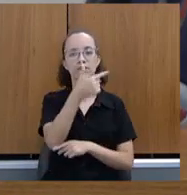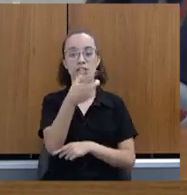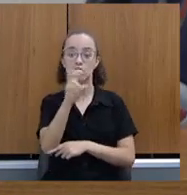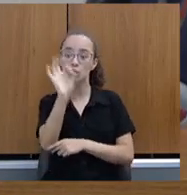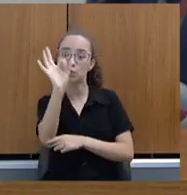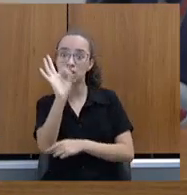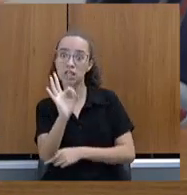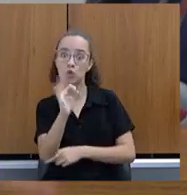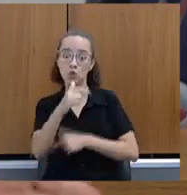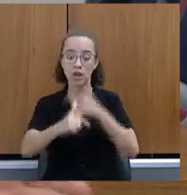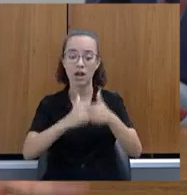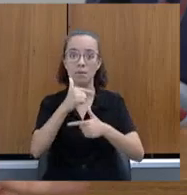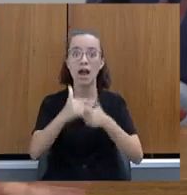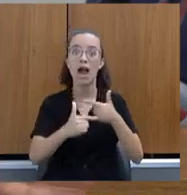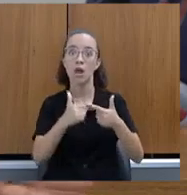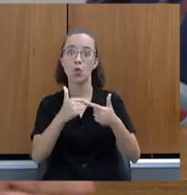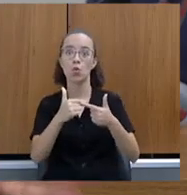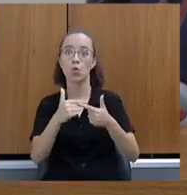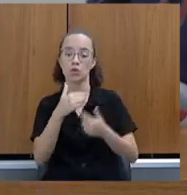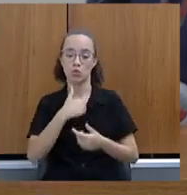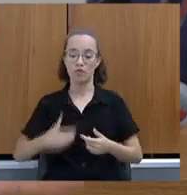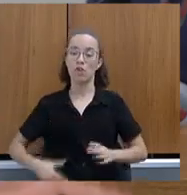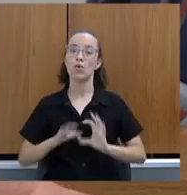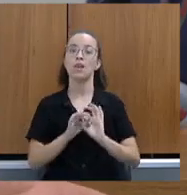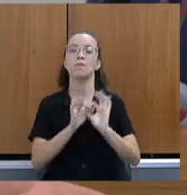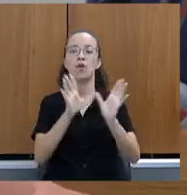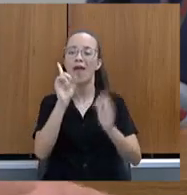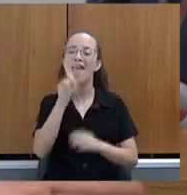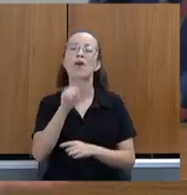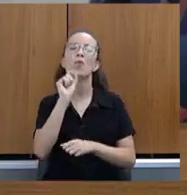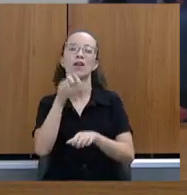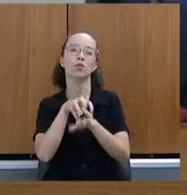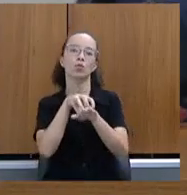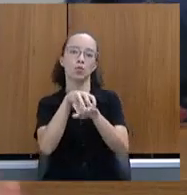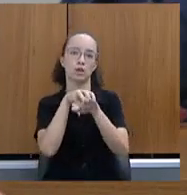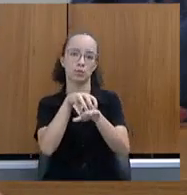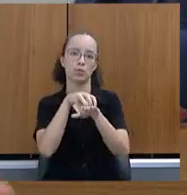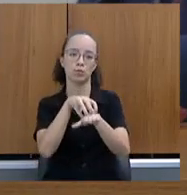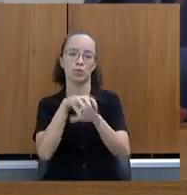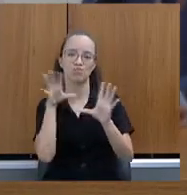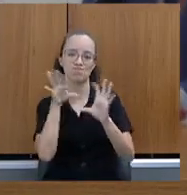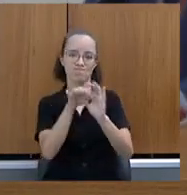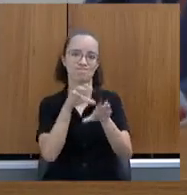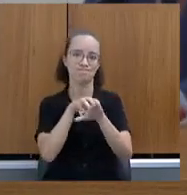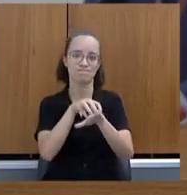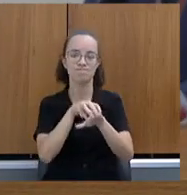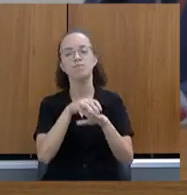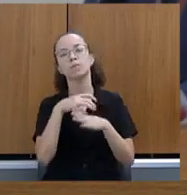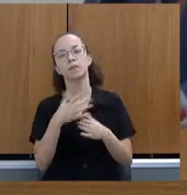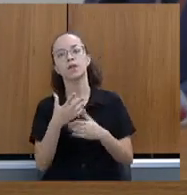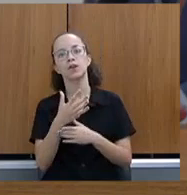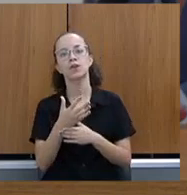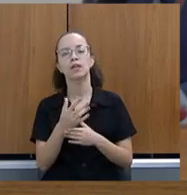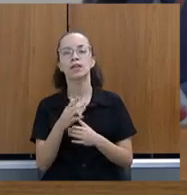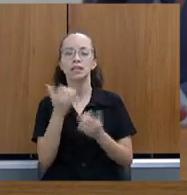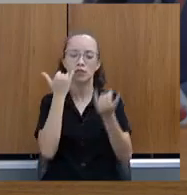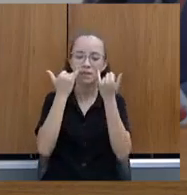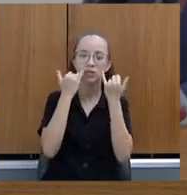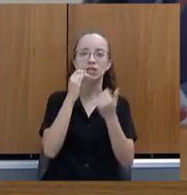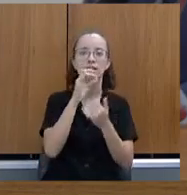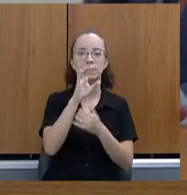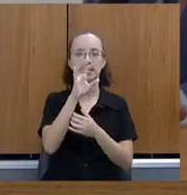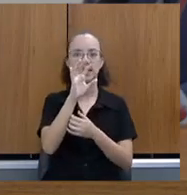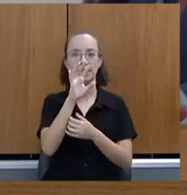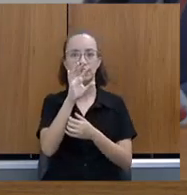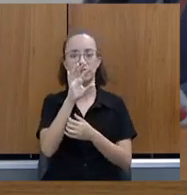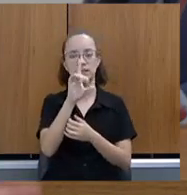empregos gerados no governo de Minas nos quatro anos são do Turismo dados ttc que é o conselho